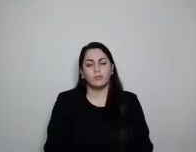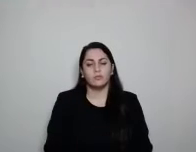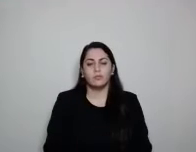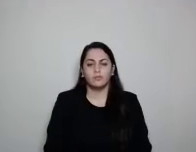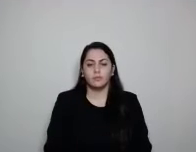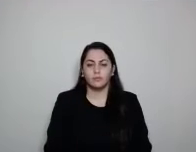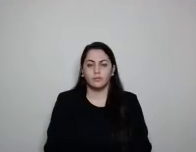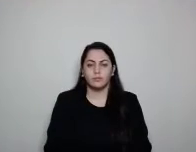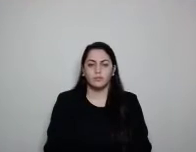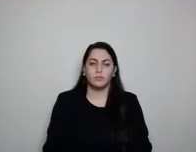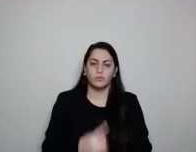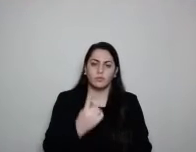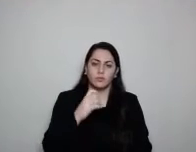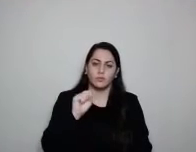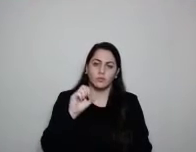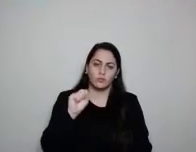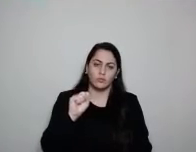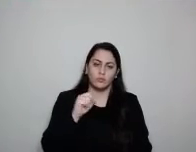88-189.